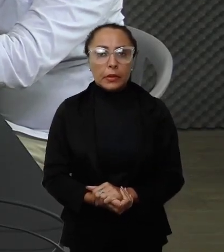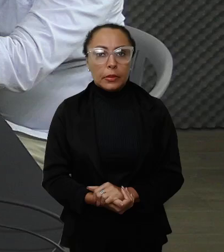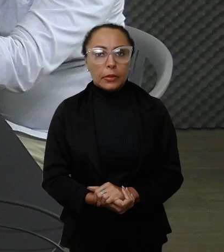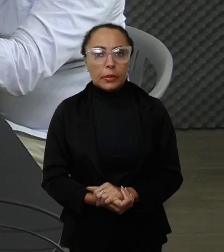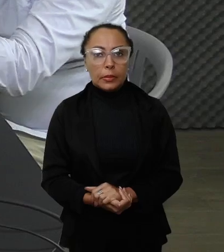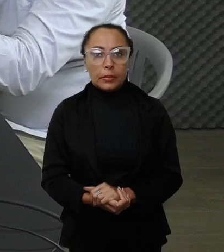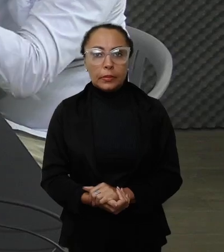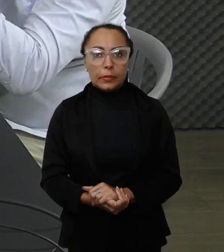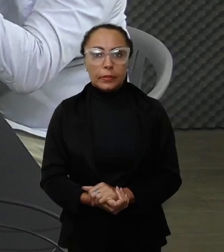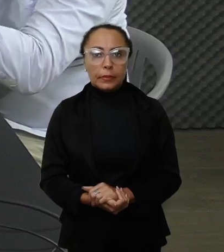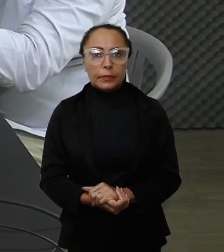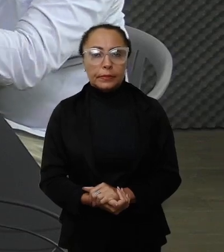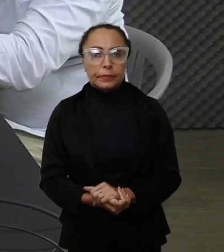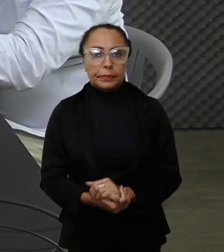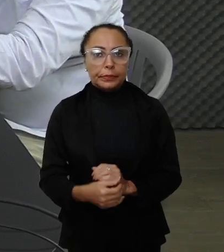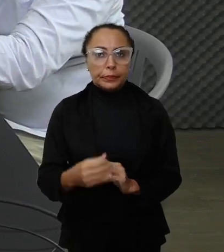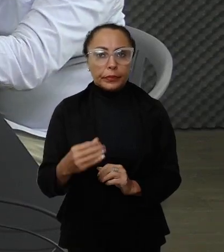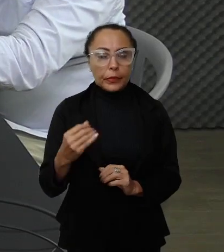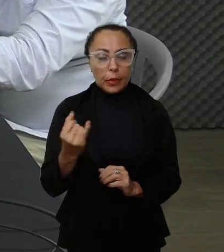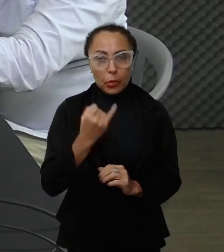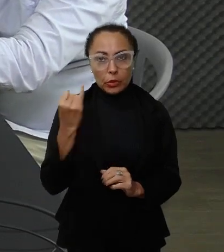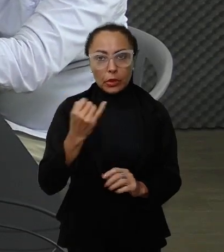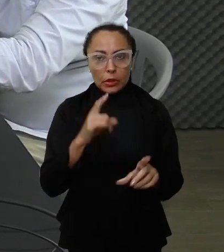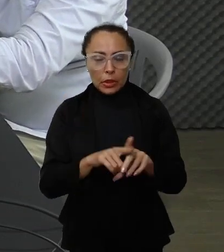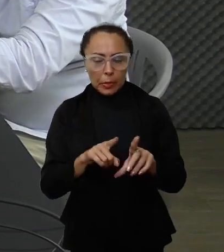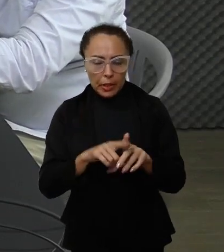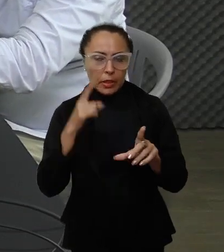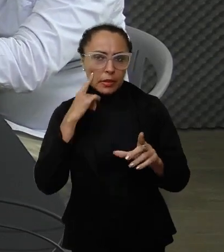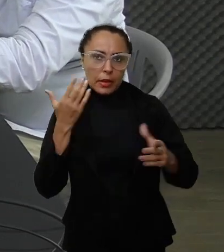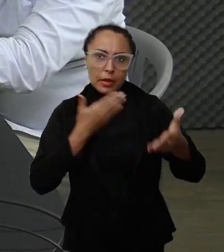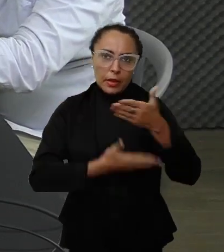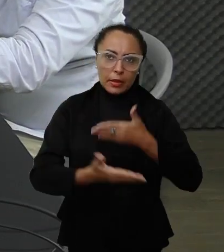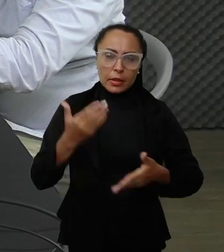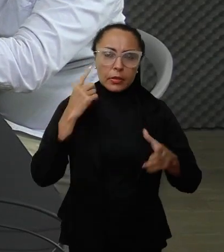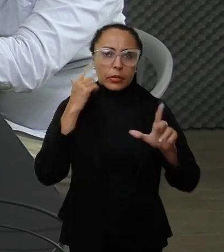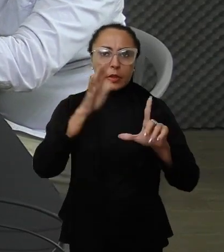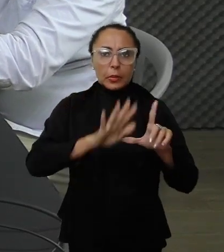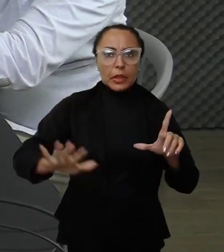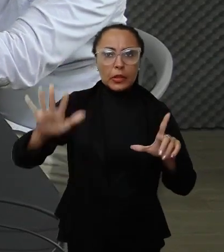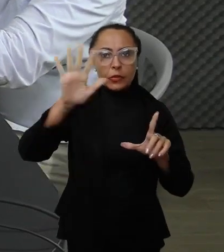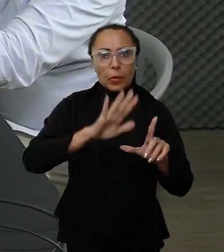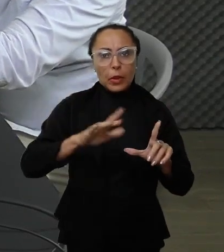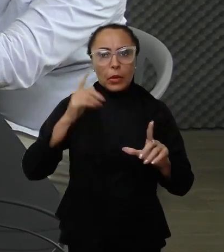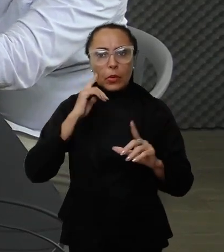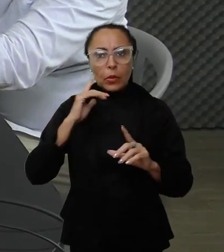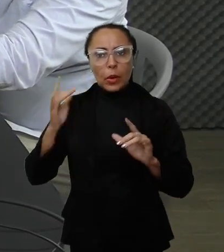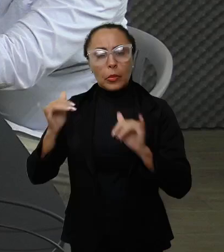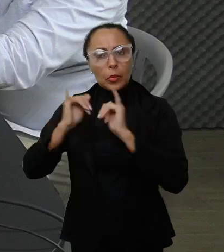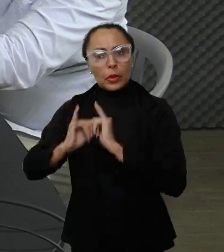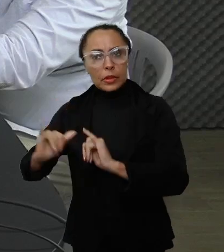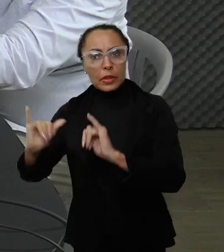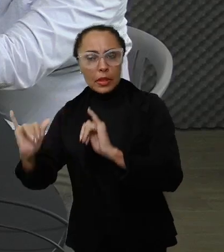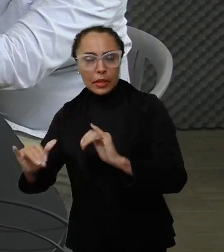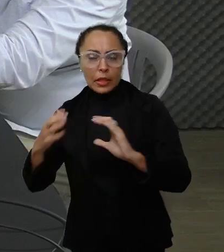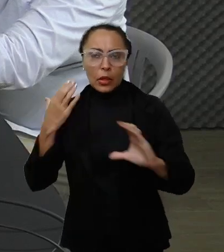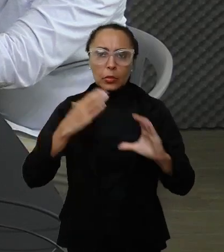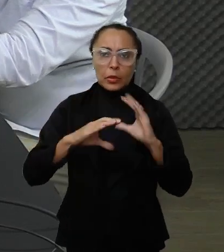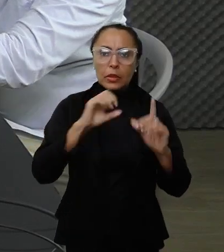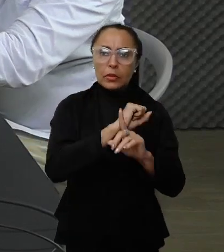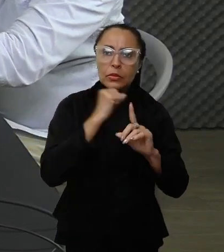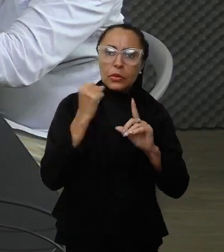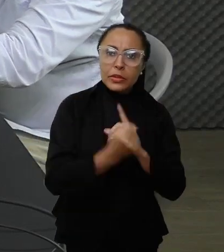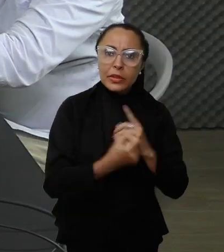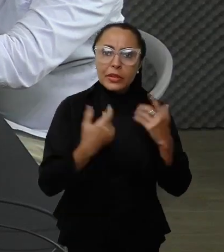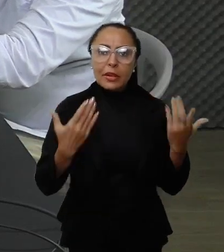interessante que me veio uma outra, me deu uma fisgada aqui. Essa relação das plataformas com a publicidade. A publicidade também é comunicação social. E, de